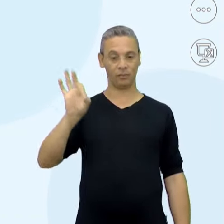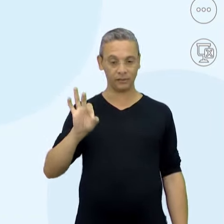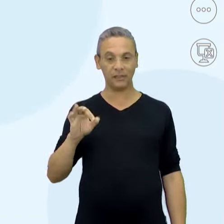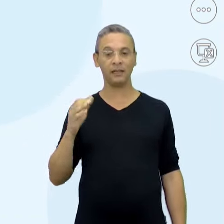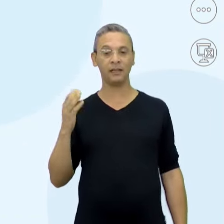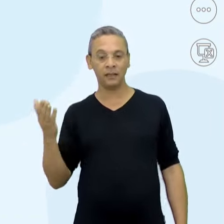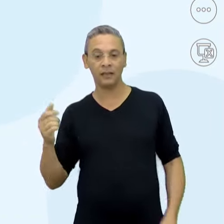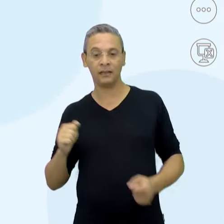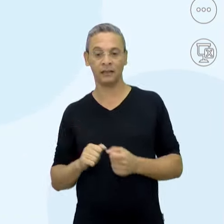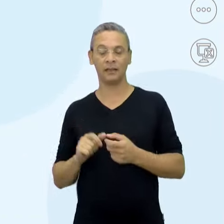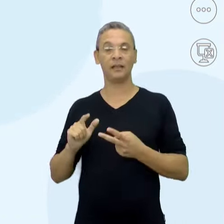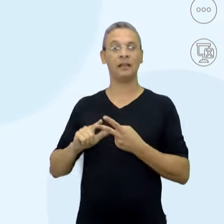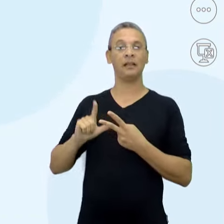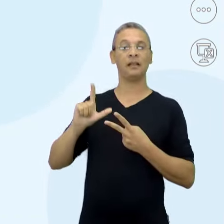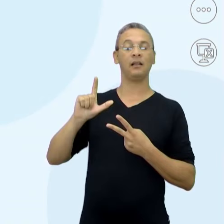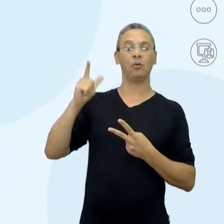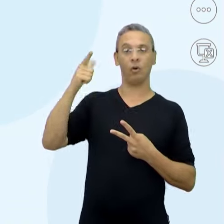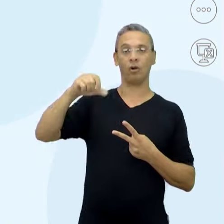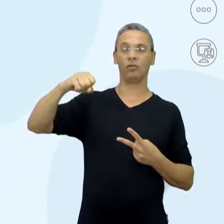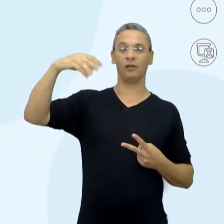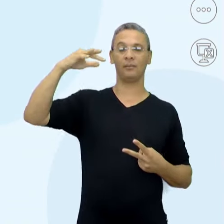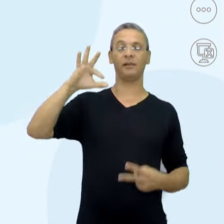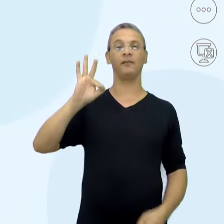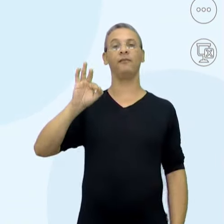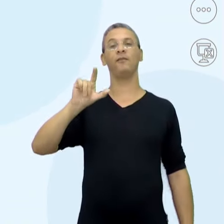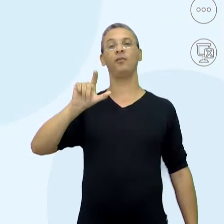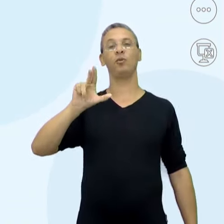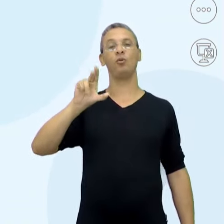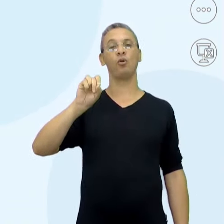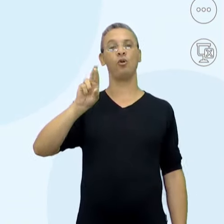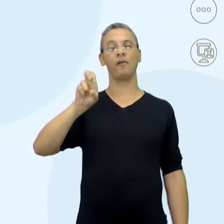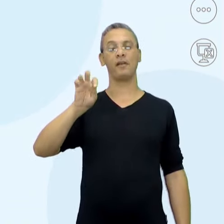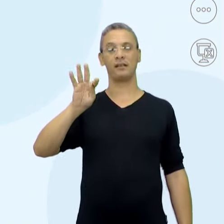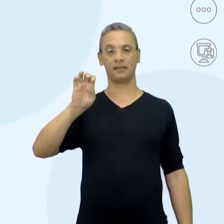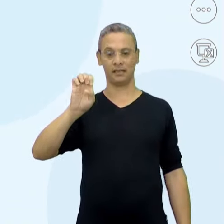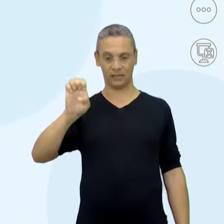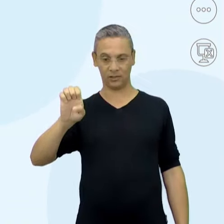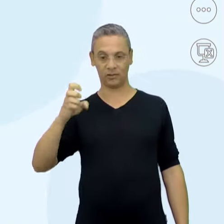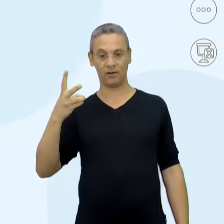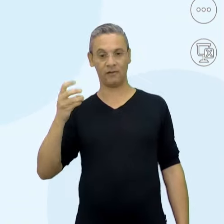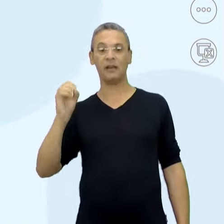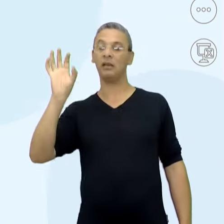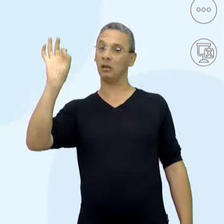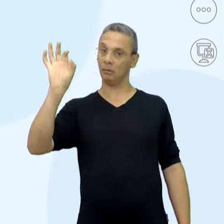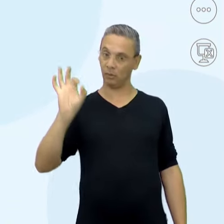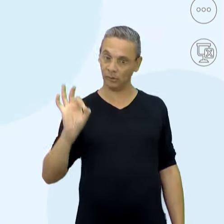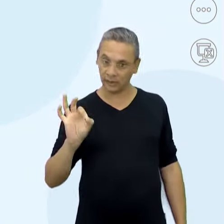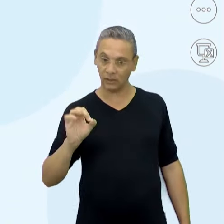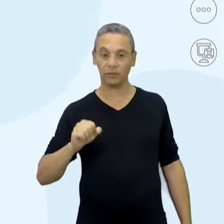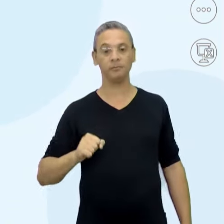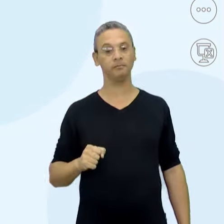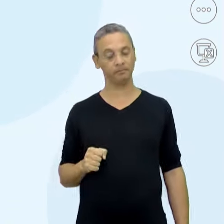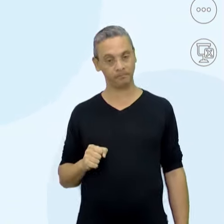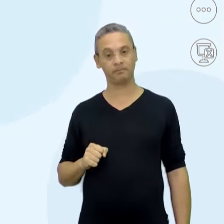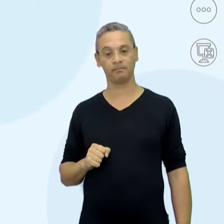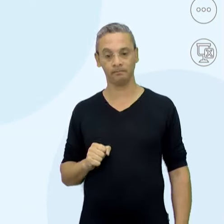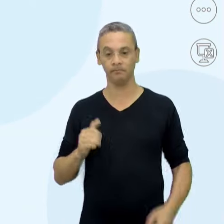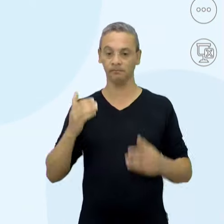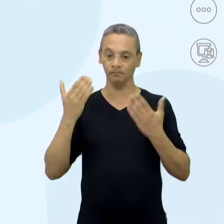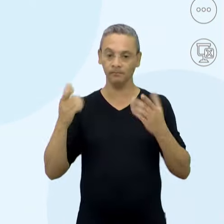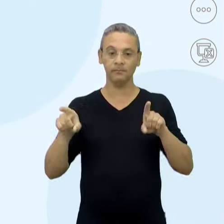aí a lâmpada fluorescente que trabalha com uma eficiência de 20%, né, e